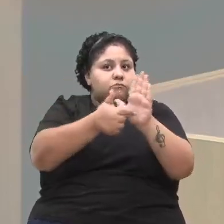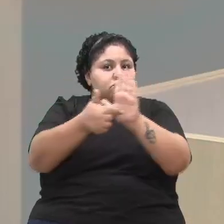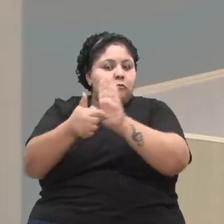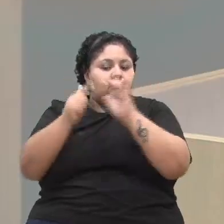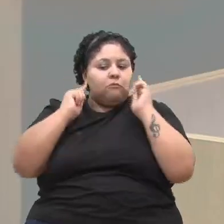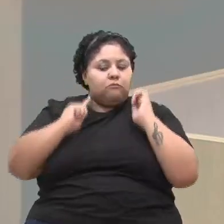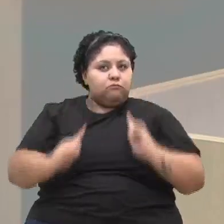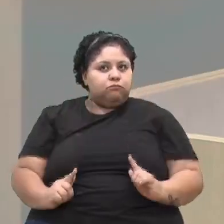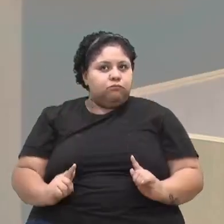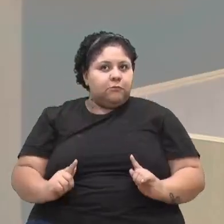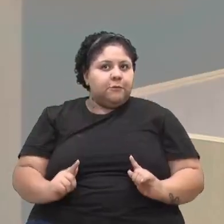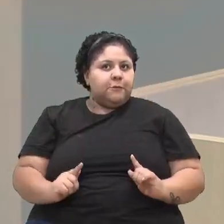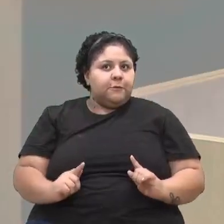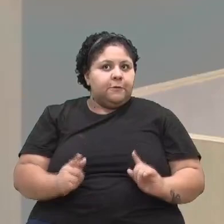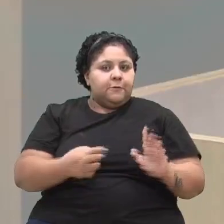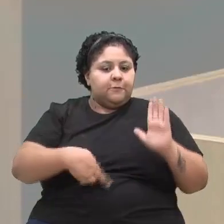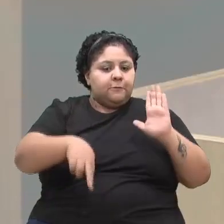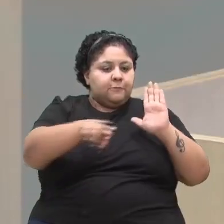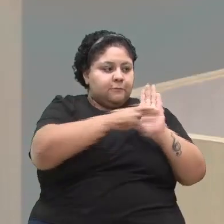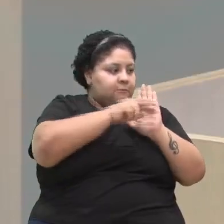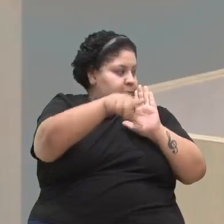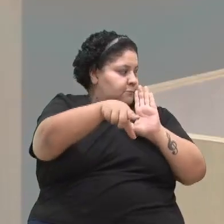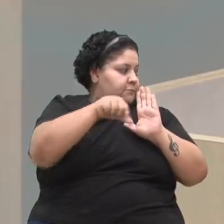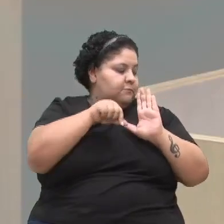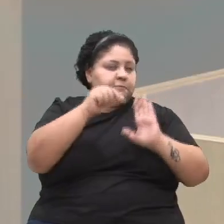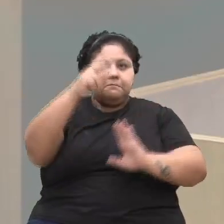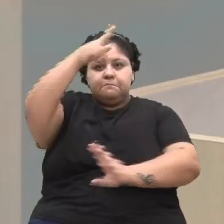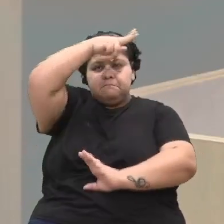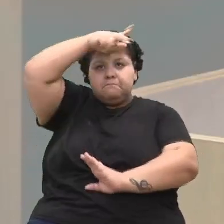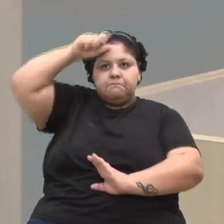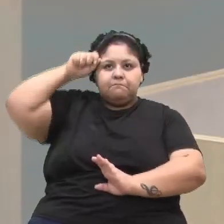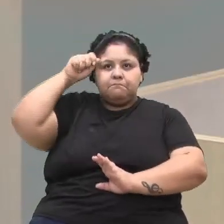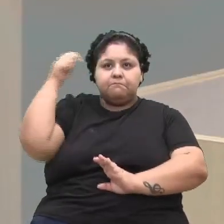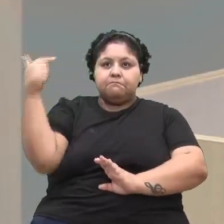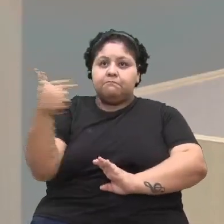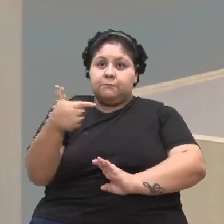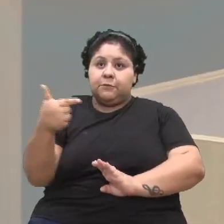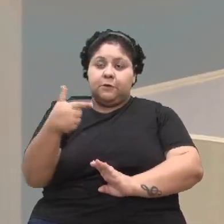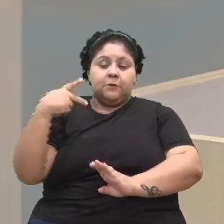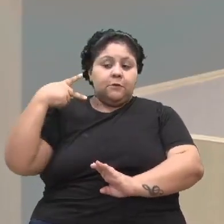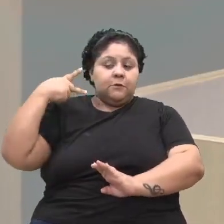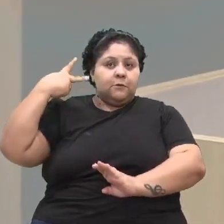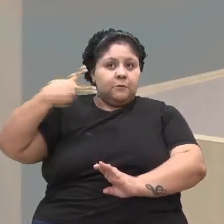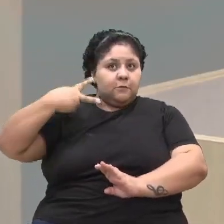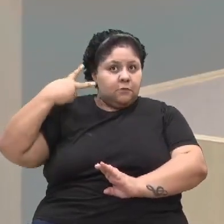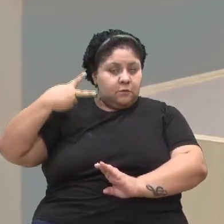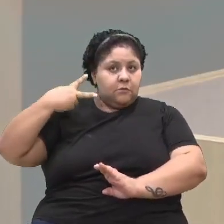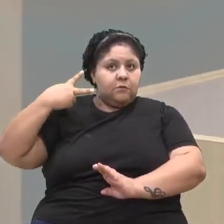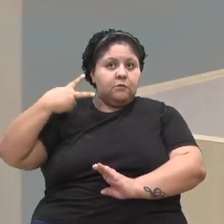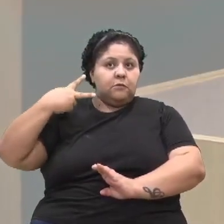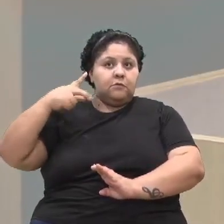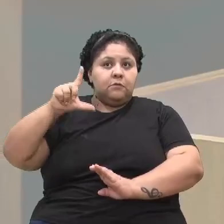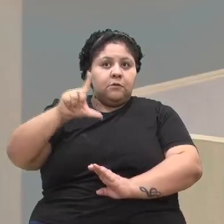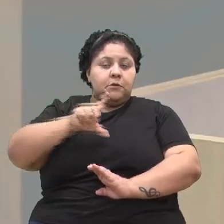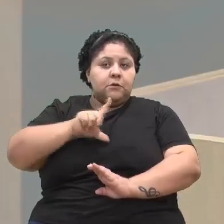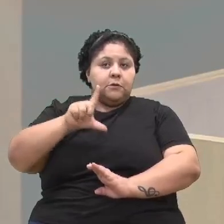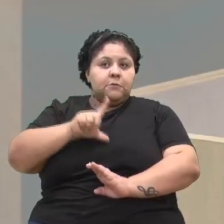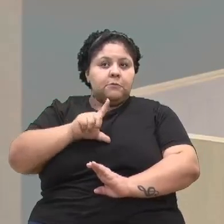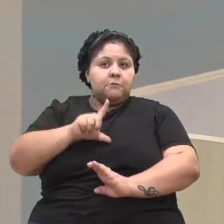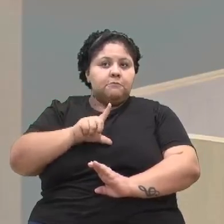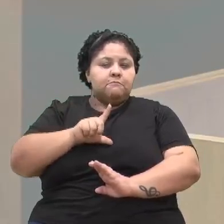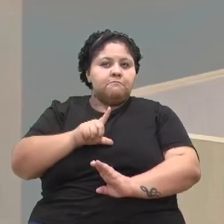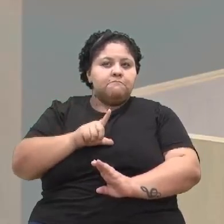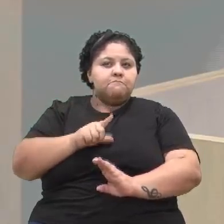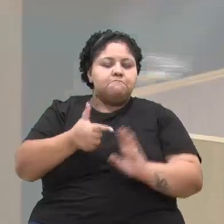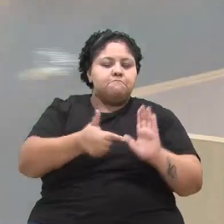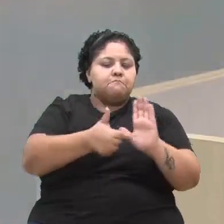gestões. Os resultados das escolhas de prefeitos, vices e vereadores servem de termômetro sobre a avaliação